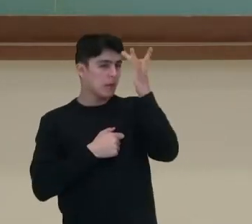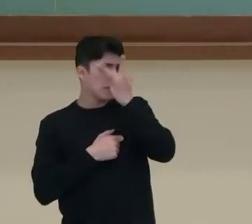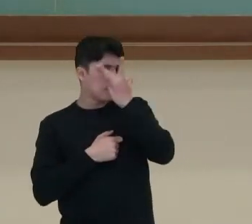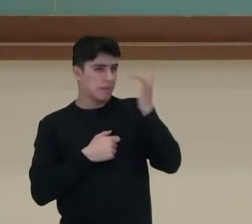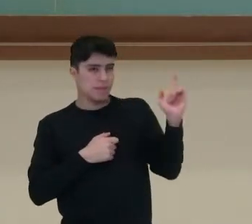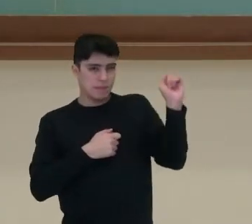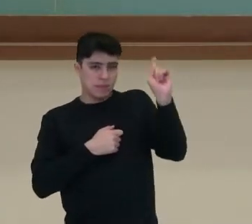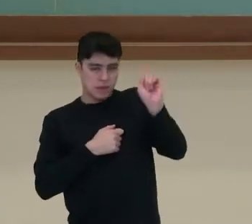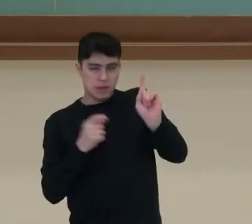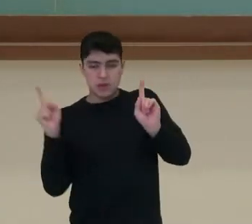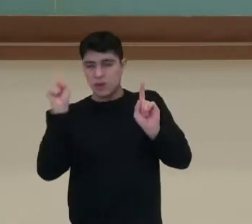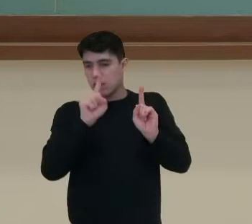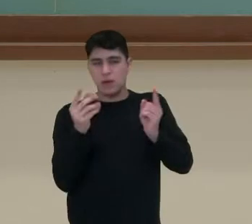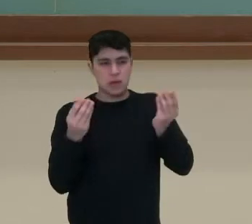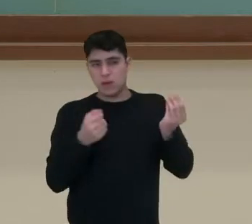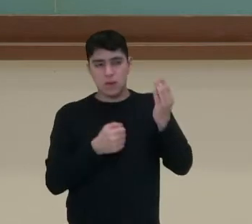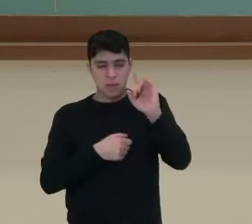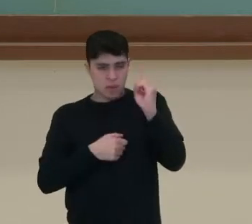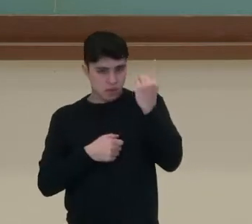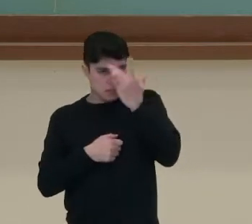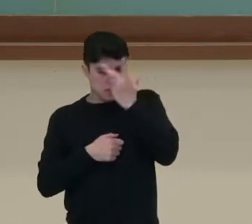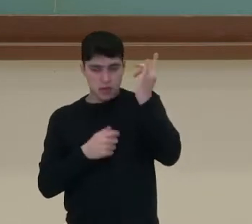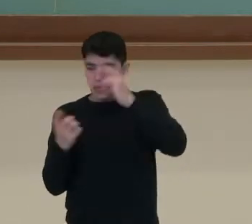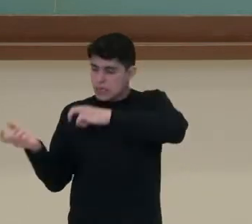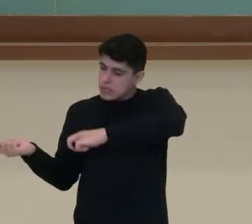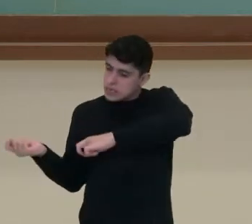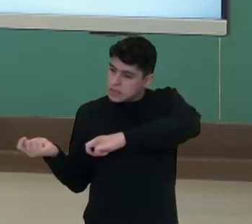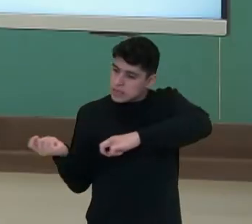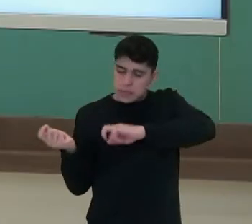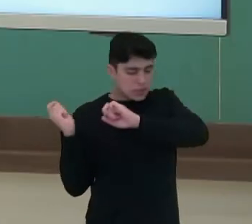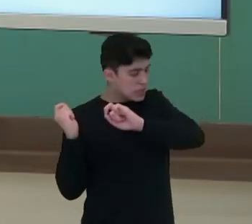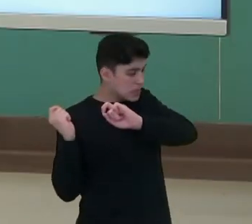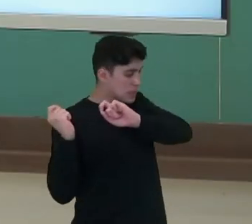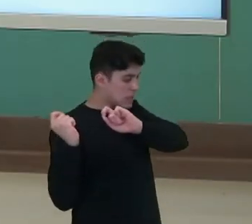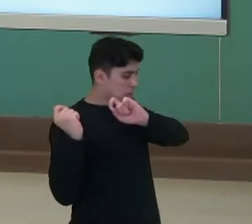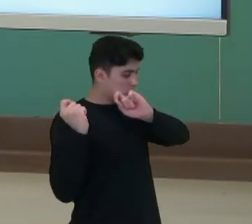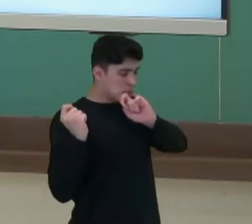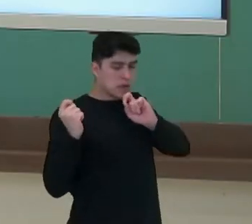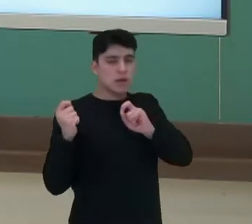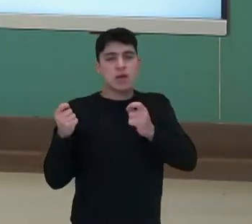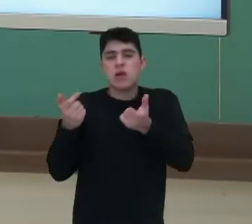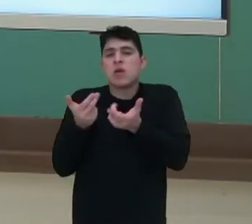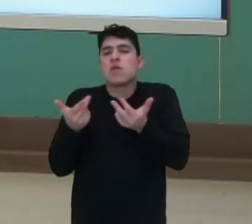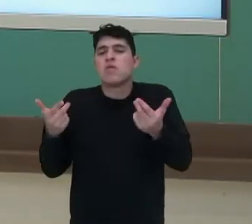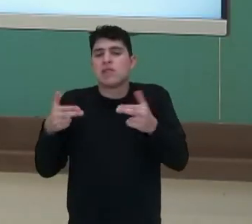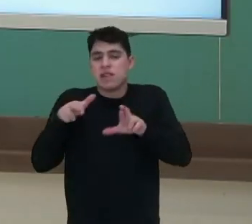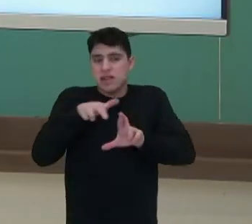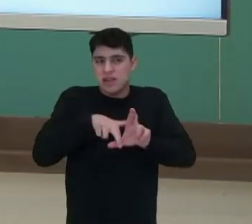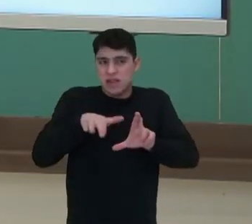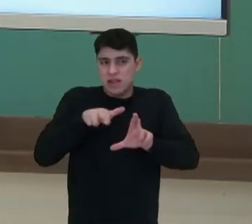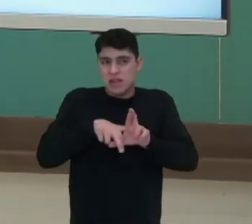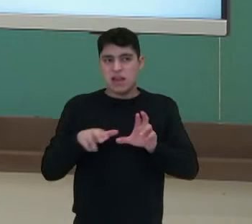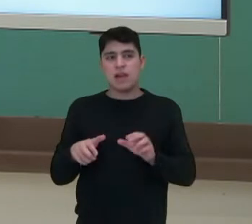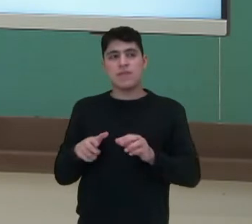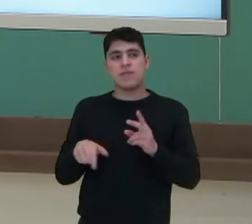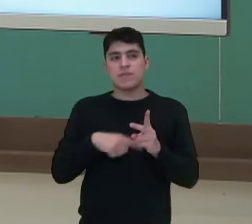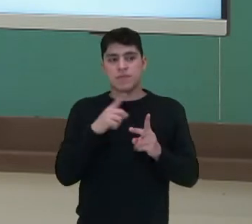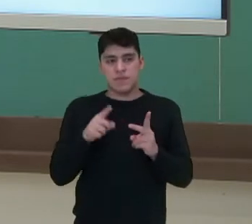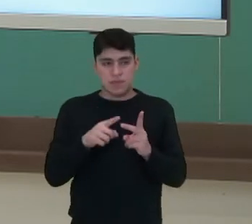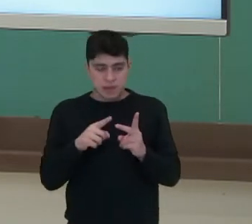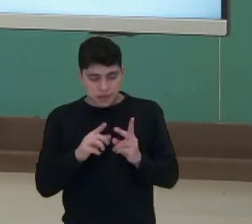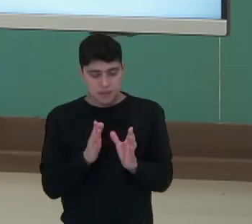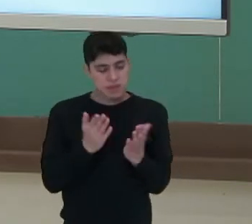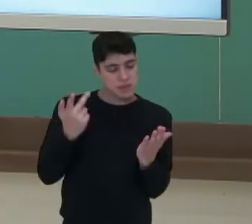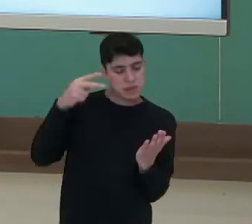puxando uma carroça, né, de recicláveis e lendo um jornal aqui, né? Daí o rapaz fala assim para a